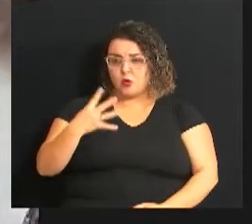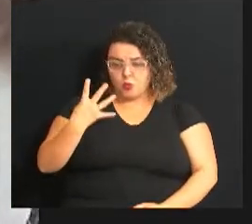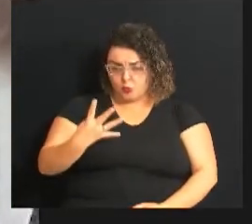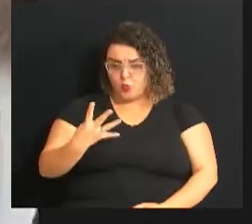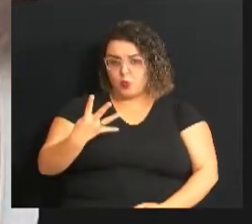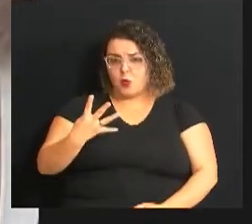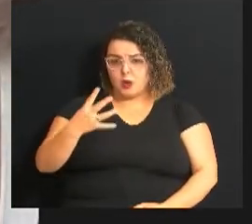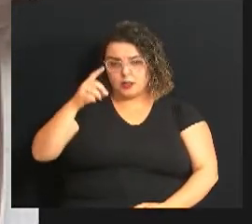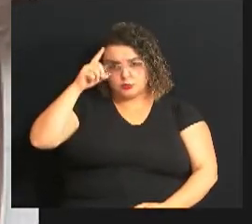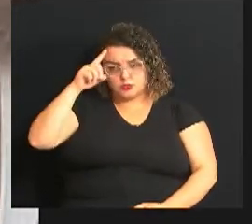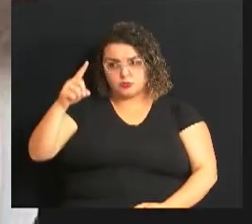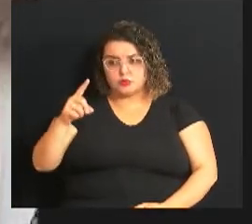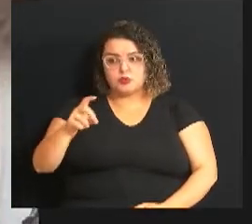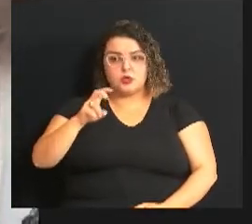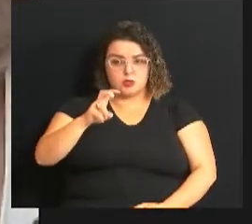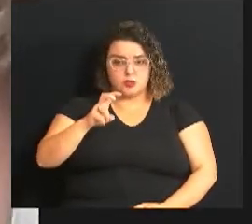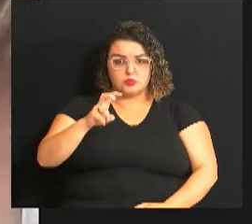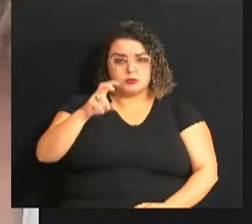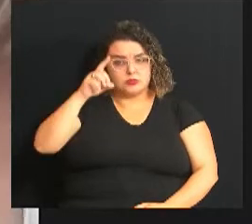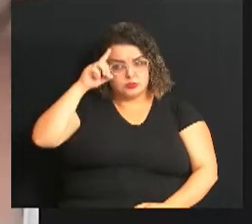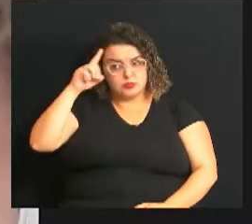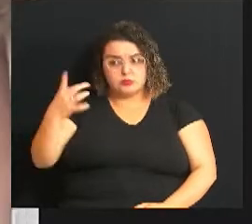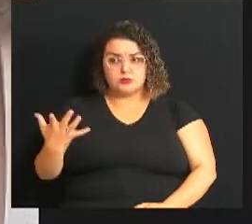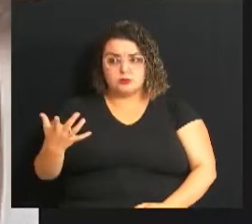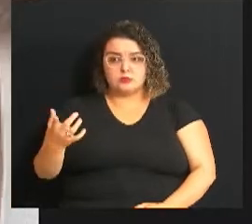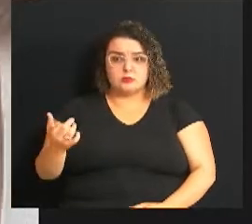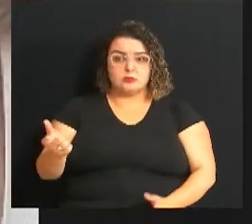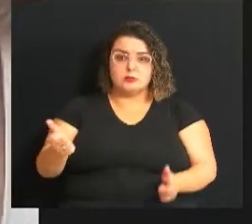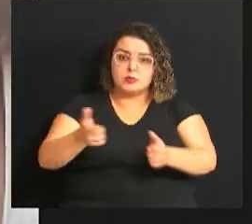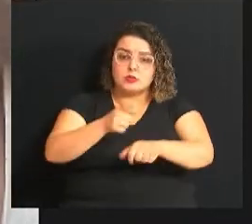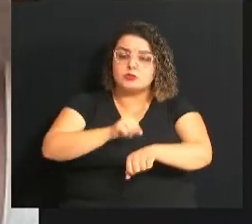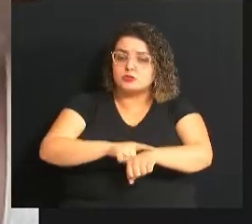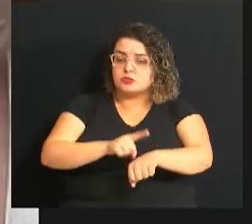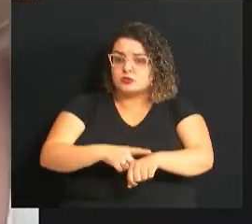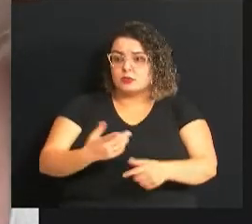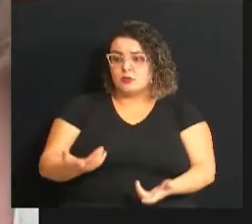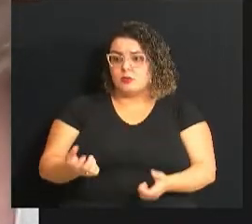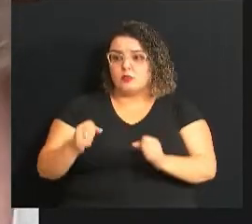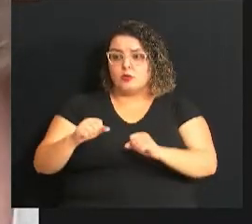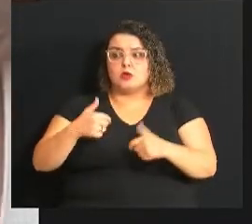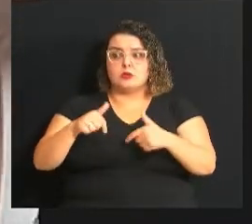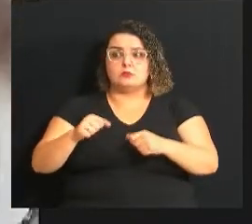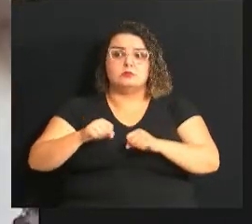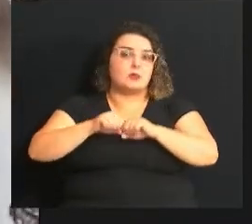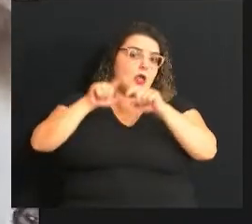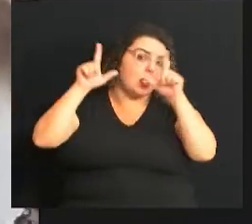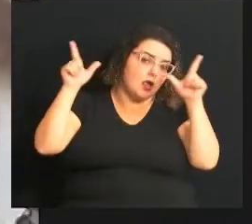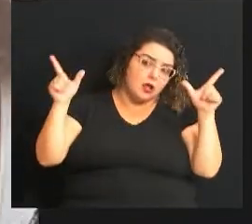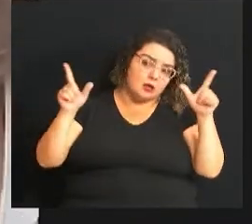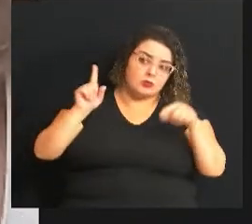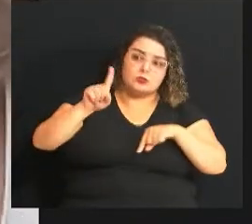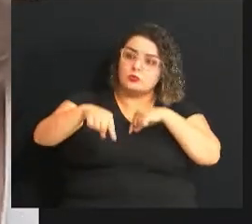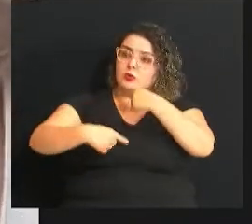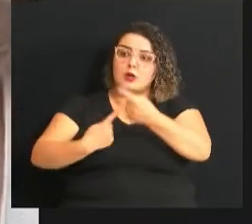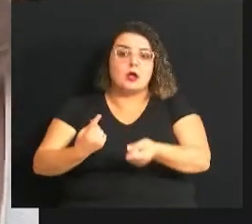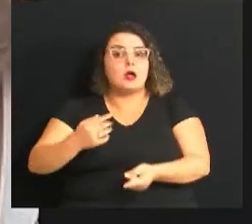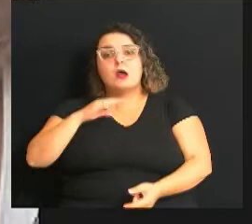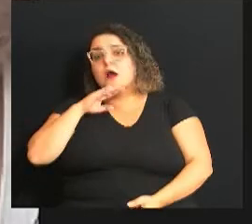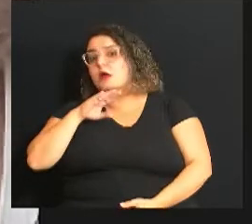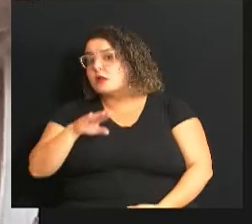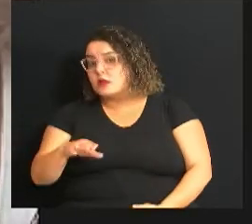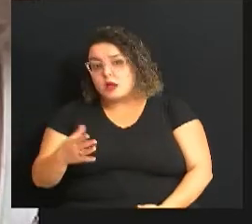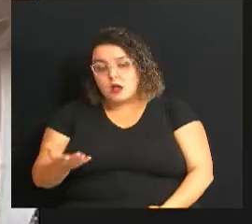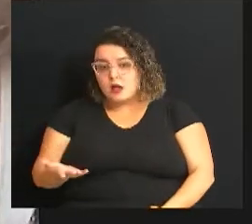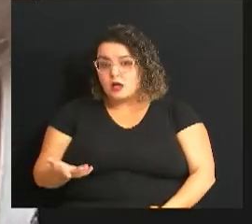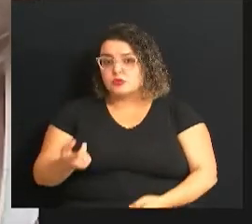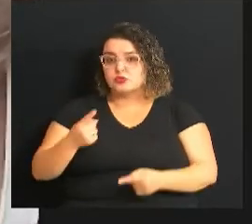posso trabalhar os 5 dias, mas reduzir essas horas. Eu posso trabalhar pela manhã, no outro dia eu posso trabalhar à tarde, porque